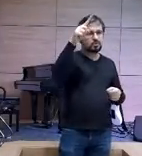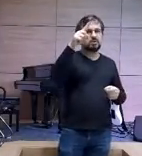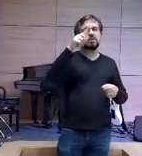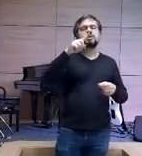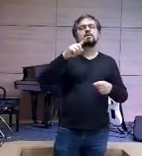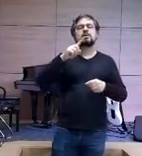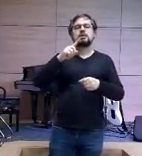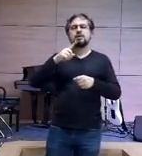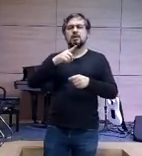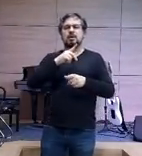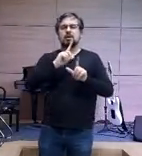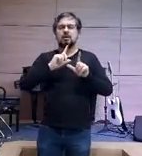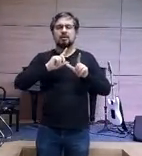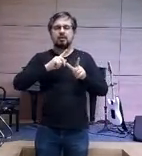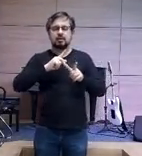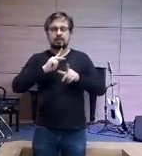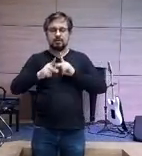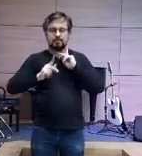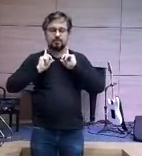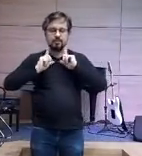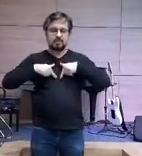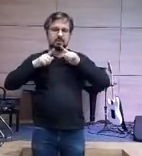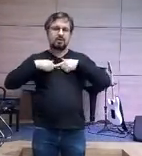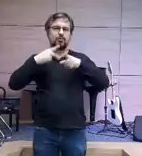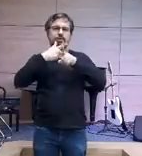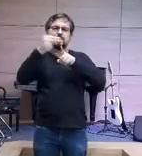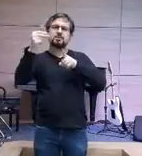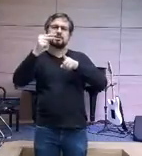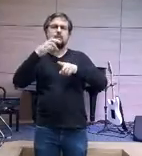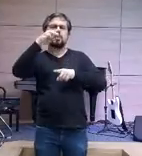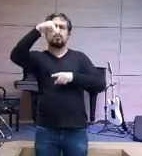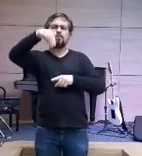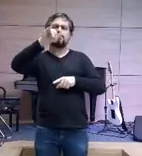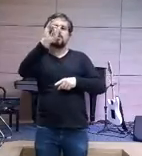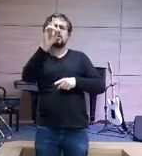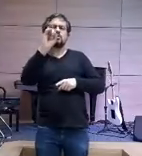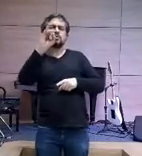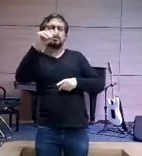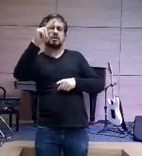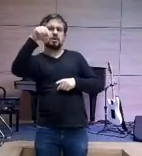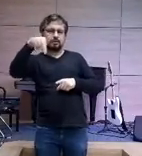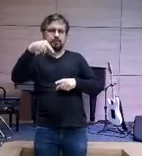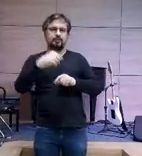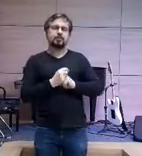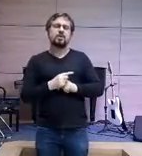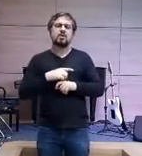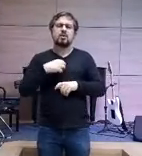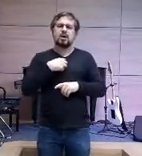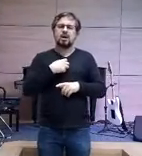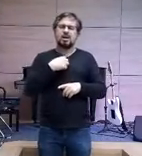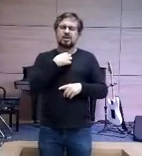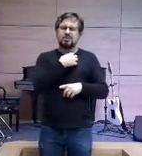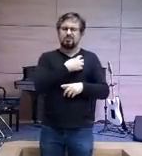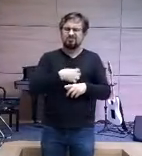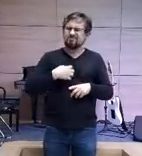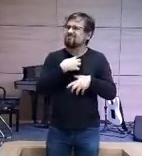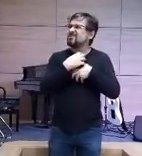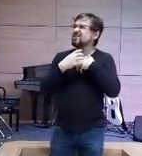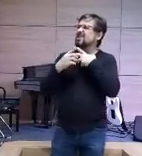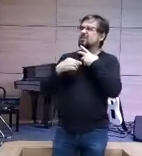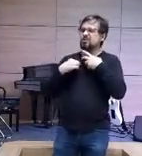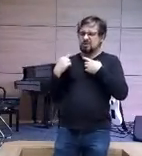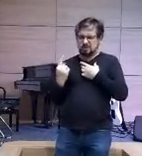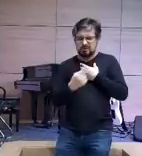dia de medir a opressão pela culpa a dor do remorso e angústia da Solidão o